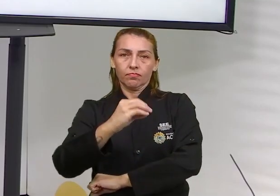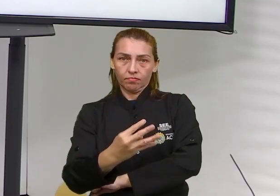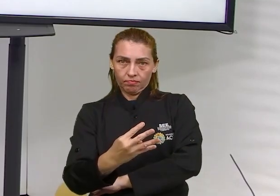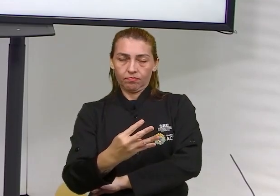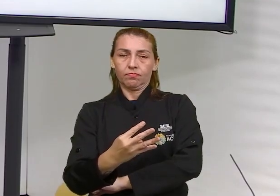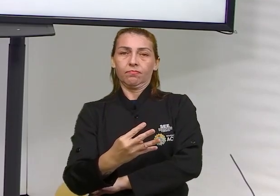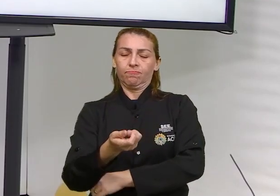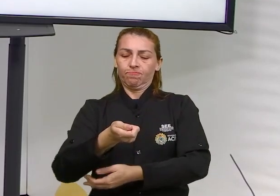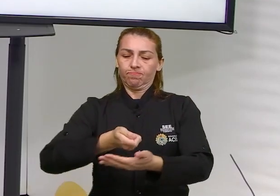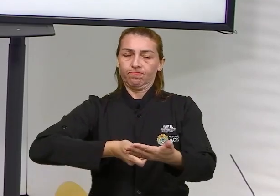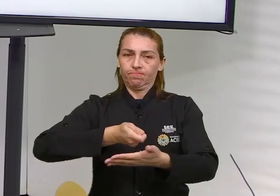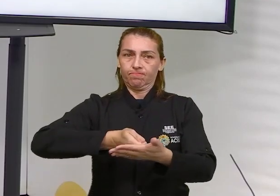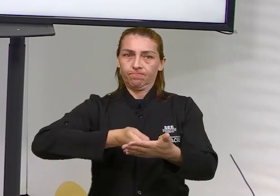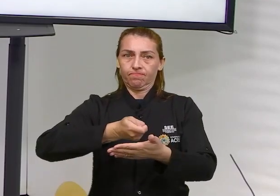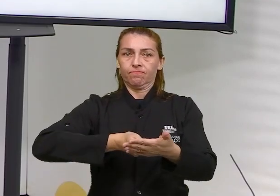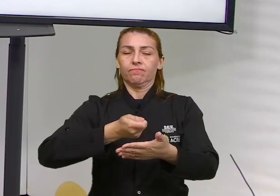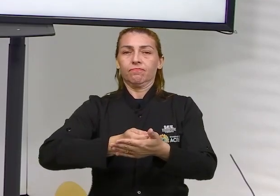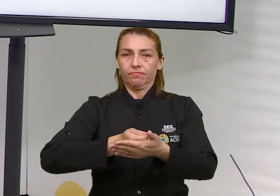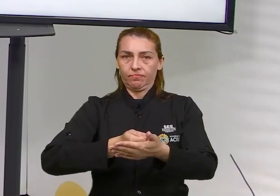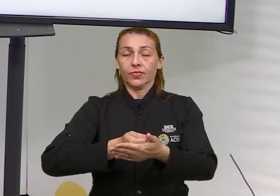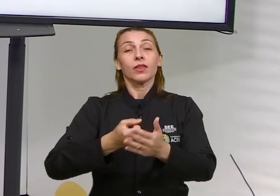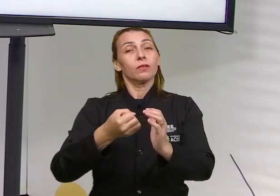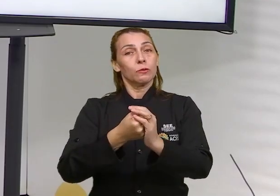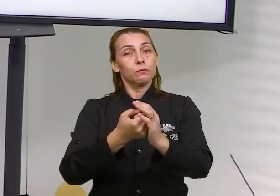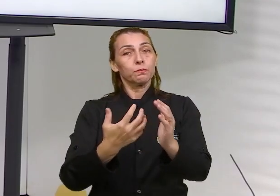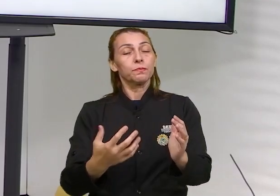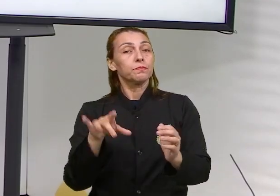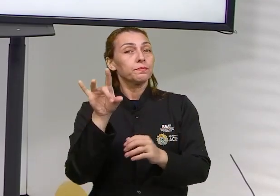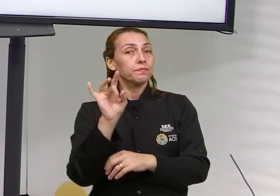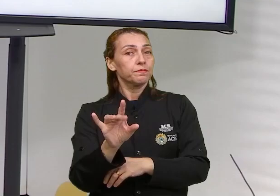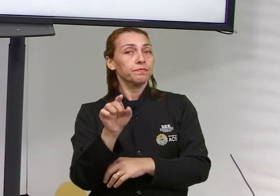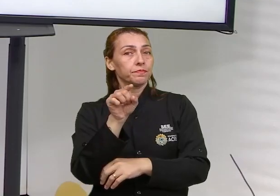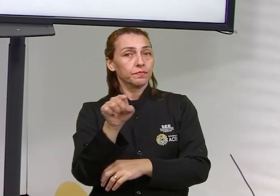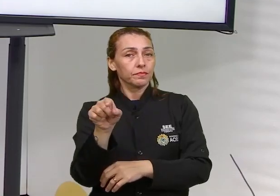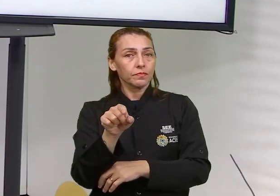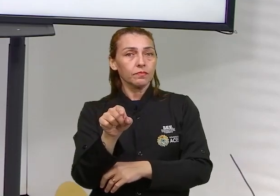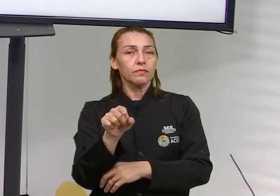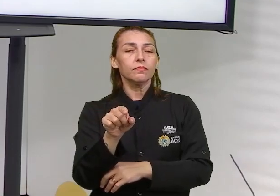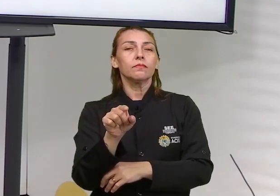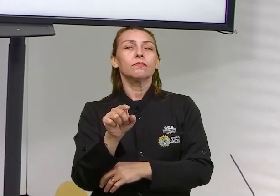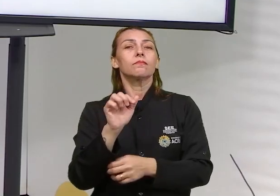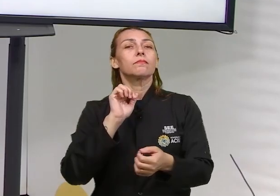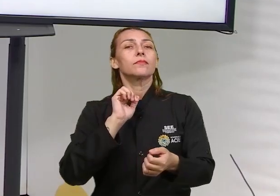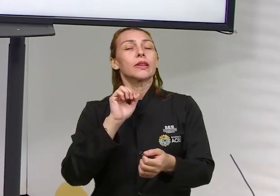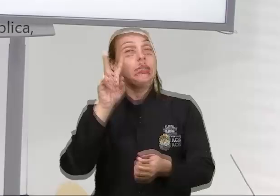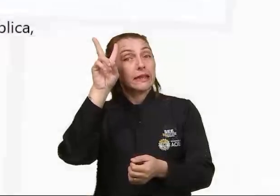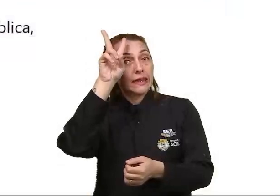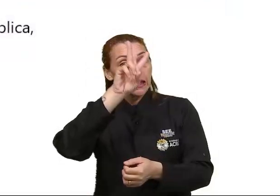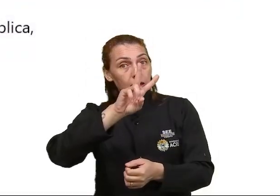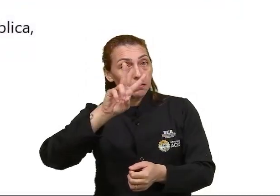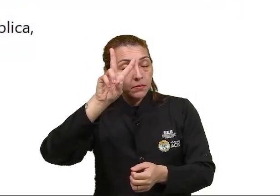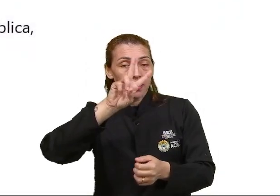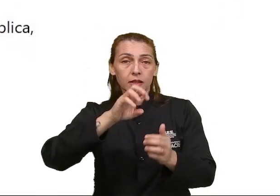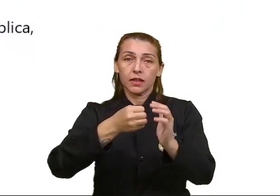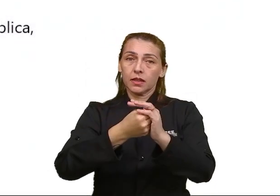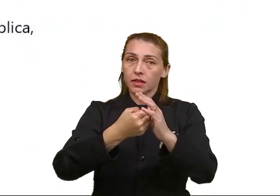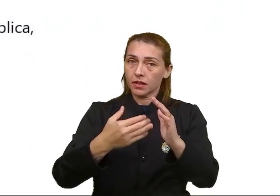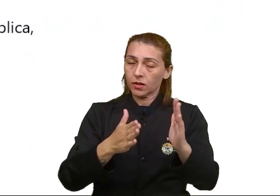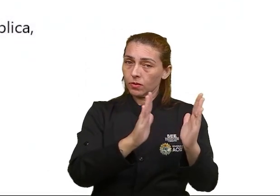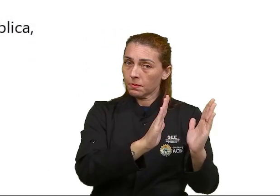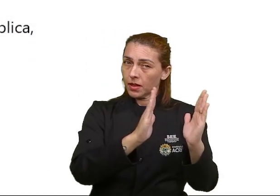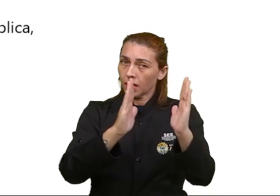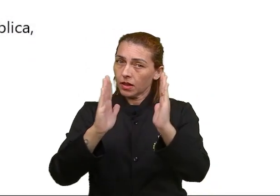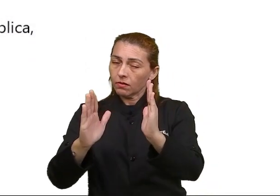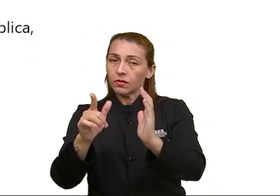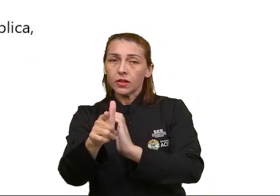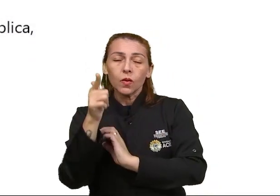eles resistiram. Então, essa é a característica. É só você, se você for por associação, e claro, lembrando das características do período,